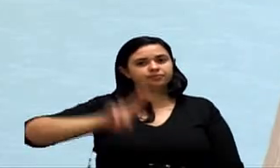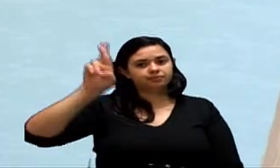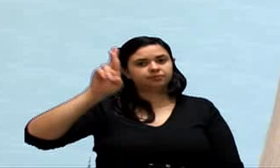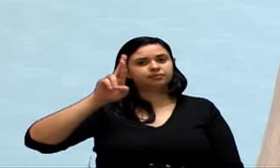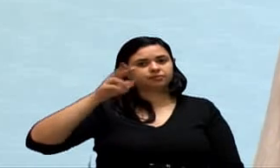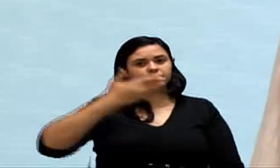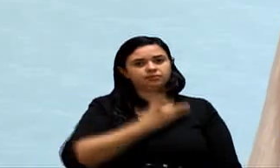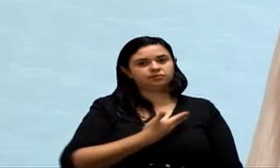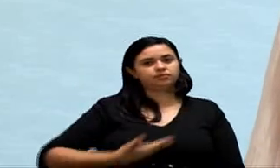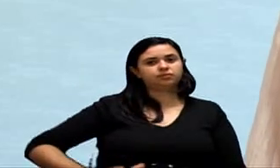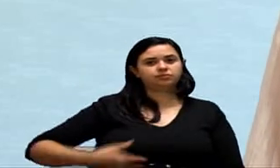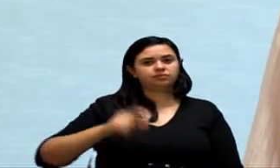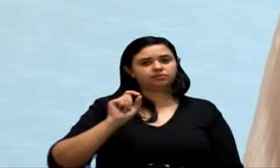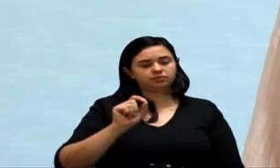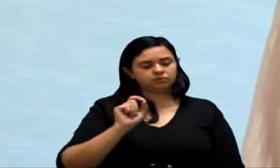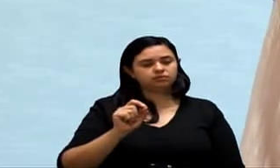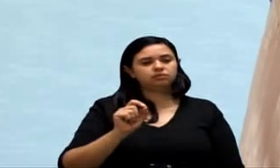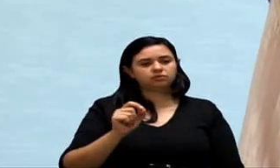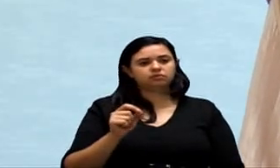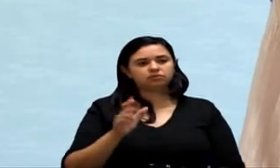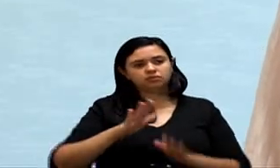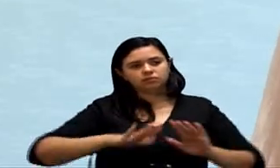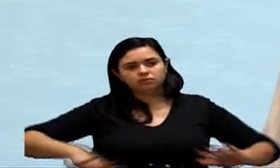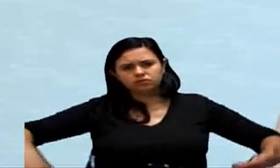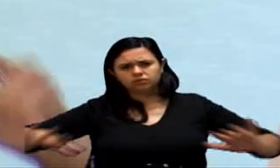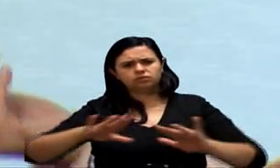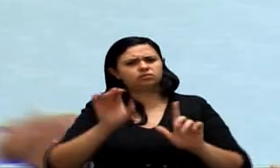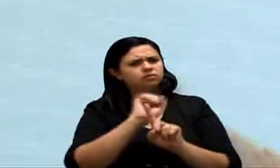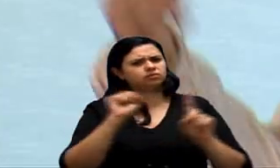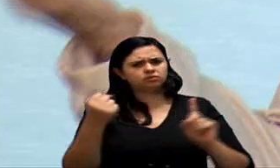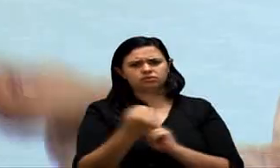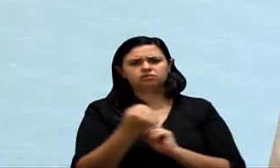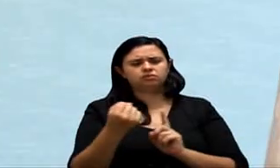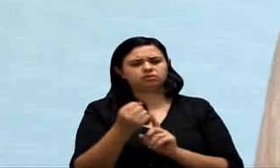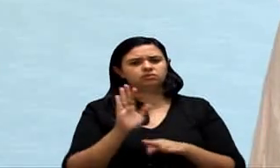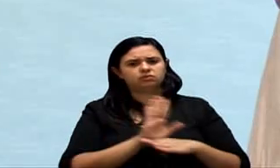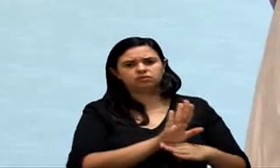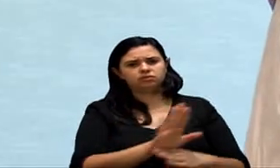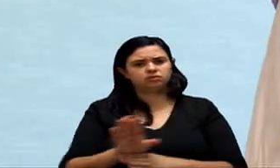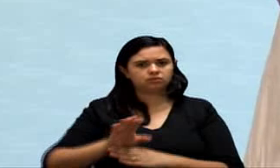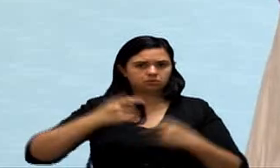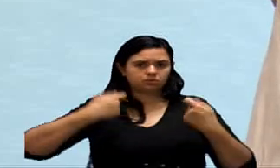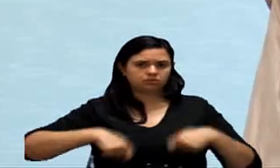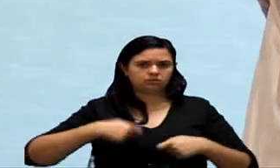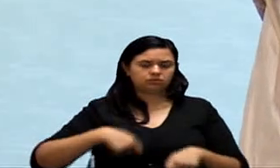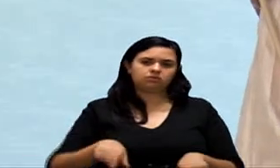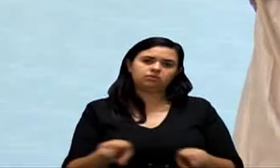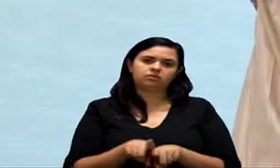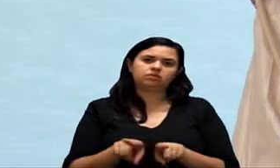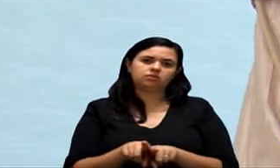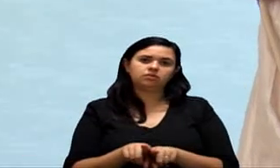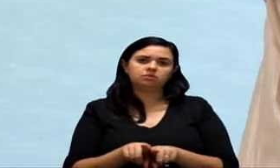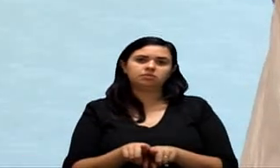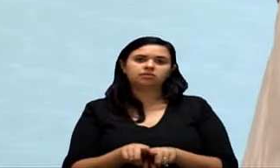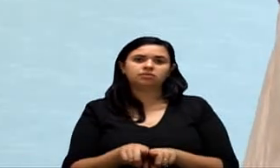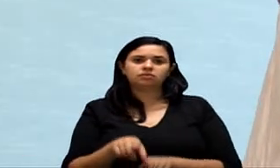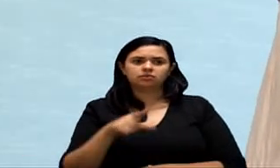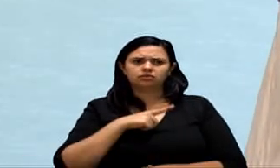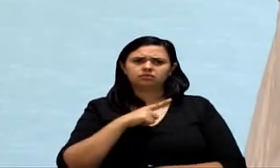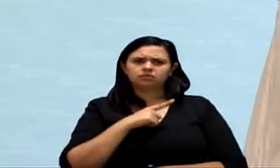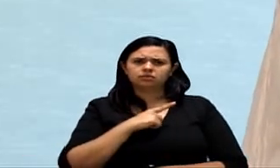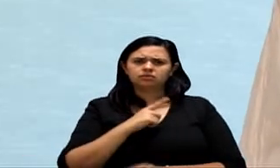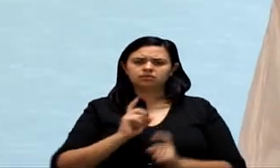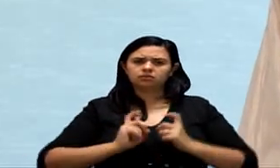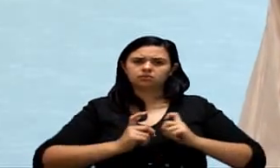da sociedade nesse combate. O vereador Luiz Santos me disse aqui que tem uma audiência pública, não sei qual vereador ou vereadora que